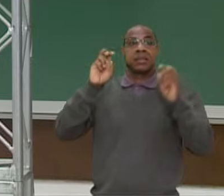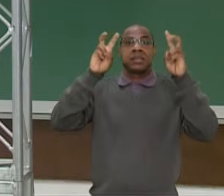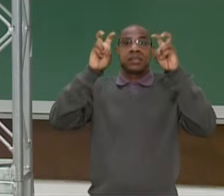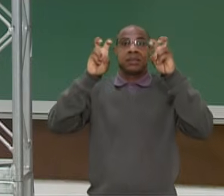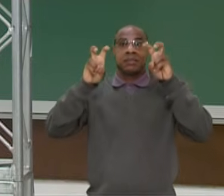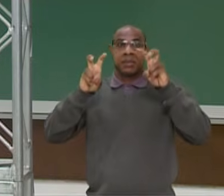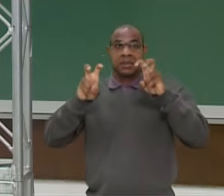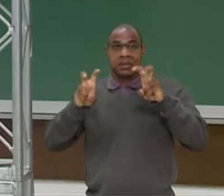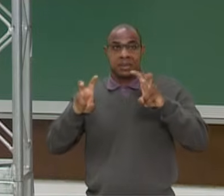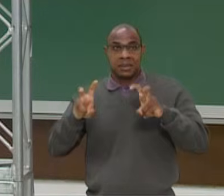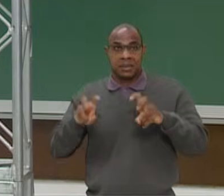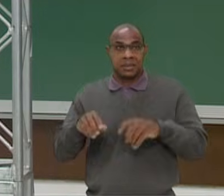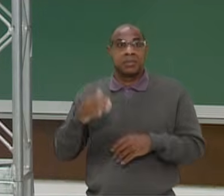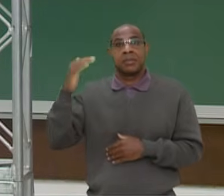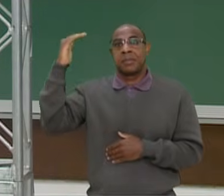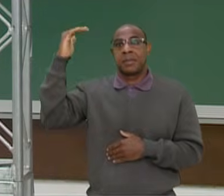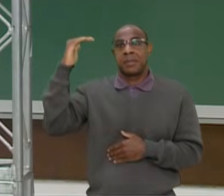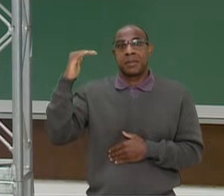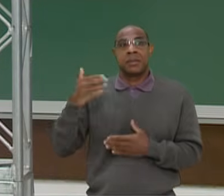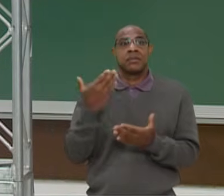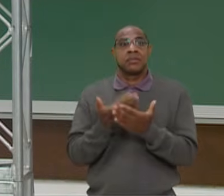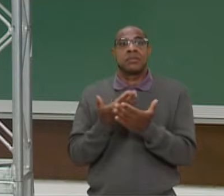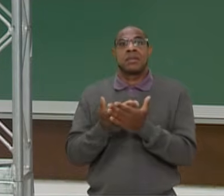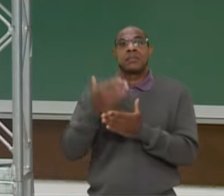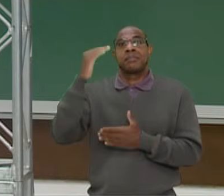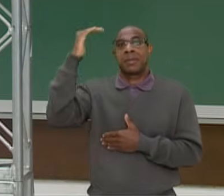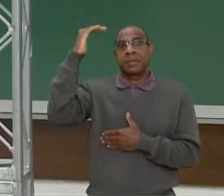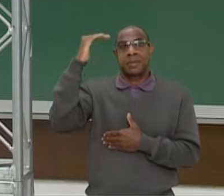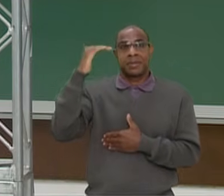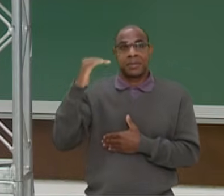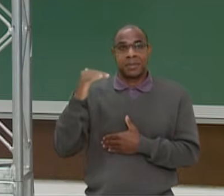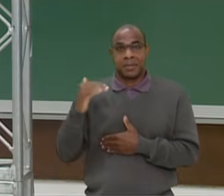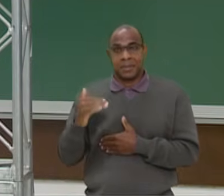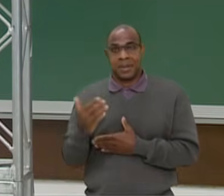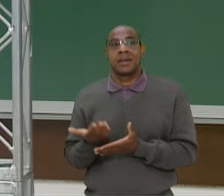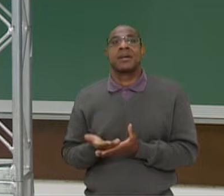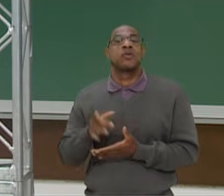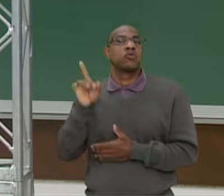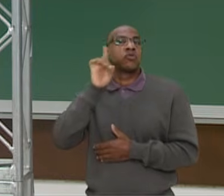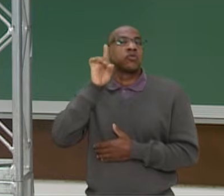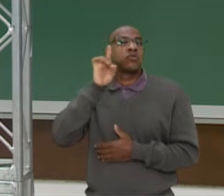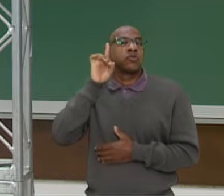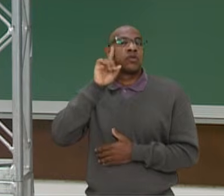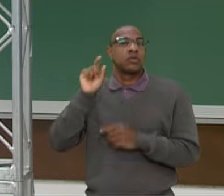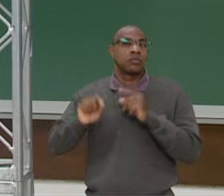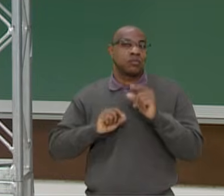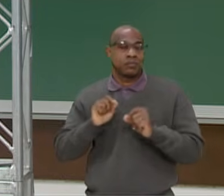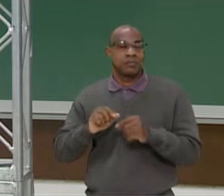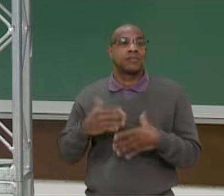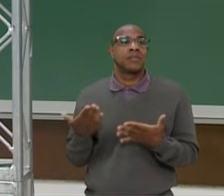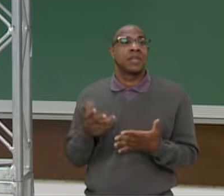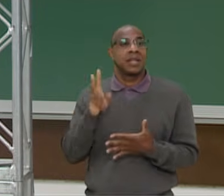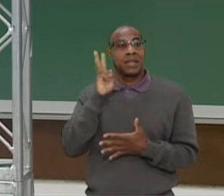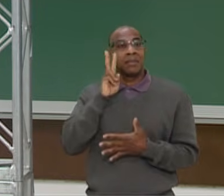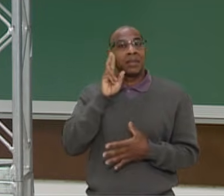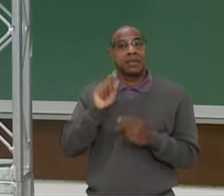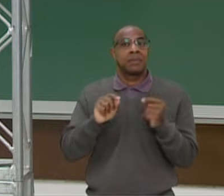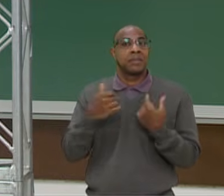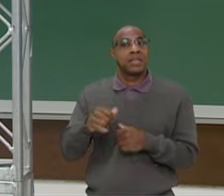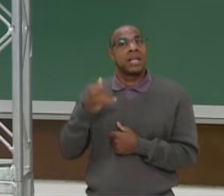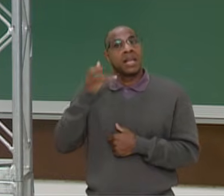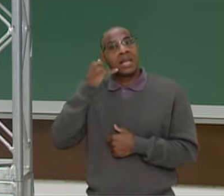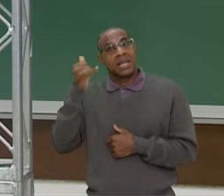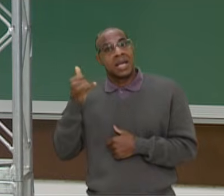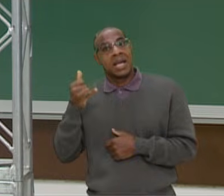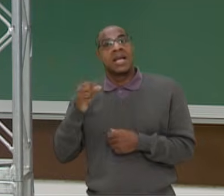trimestre. Qual desses fenômenos estudados vocês observam com mais frequência em seu cotidiano? Devo lembrá-los, denunciar